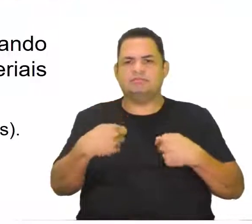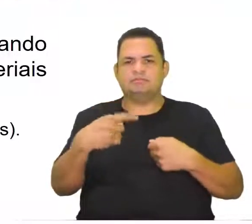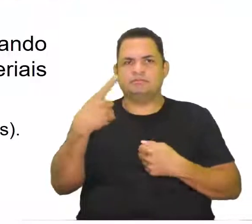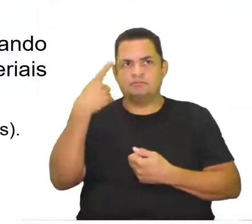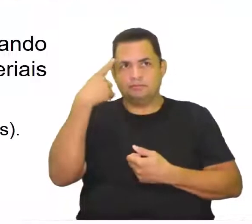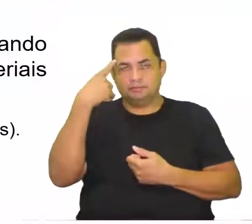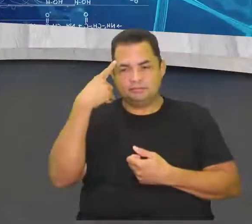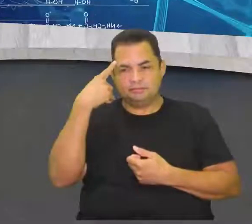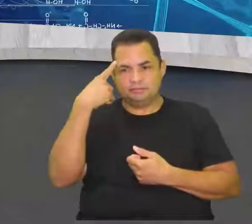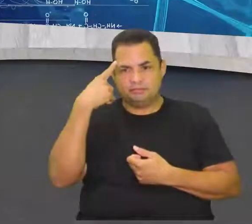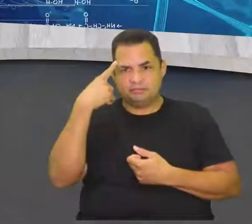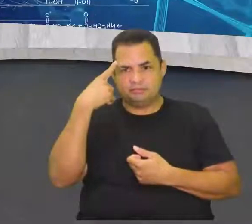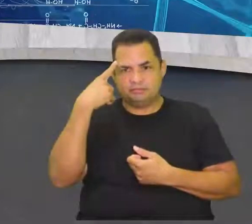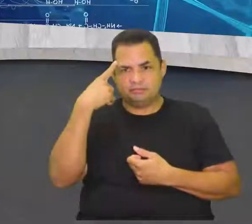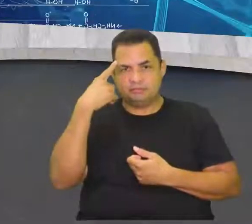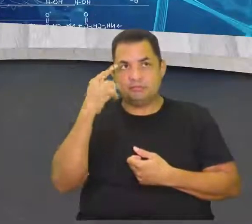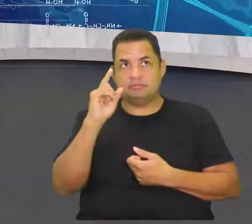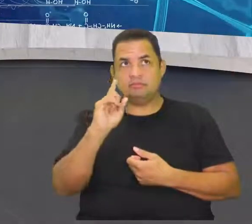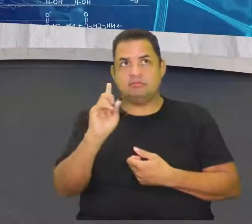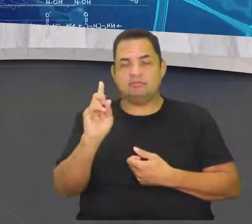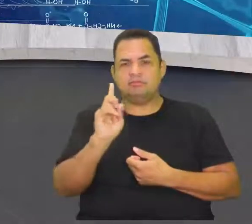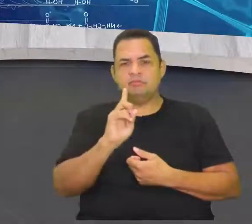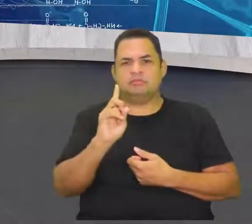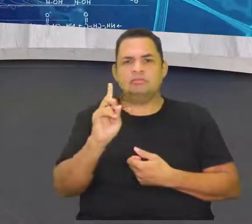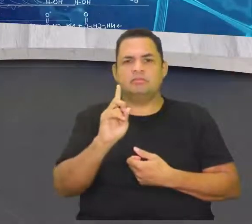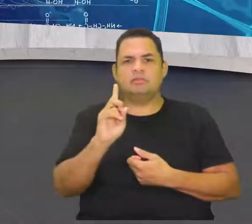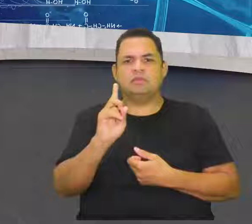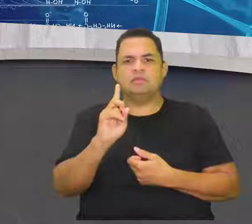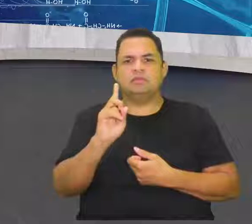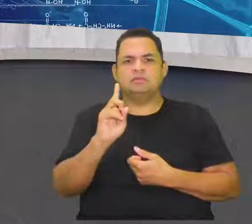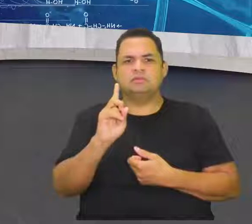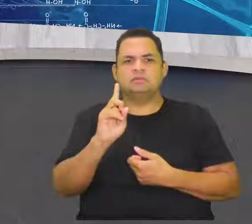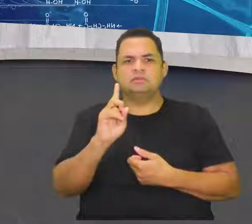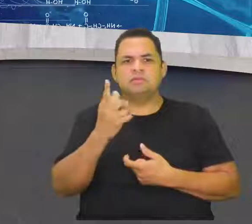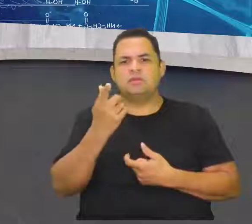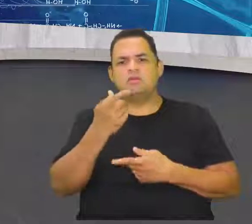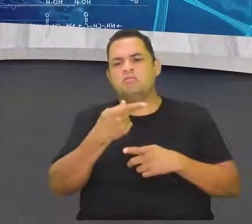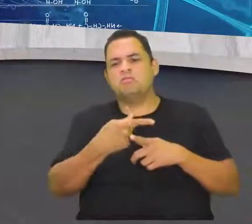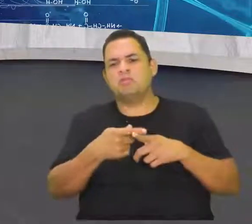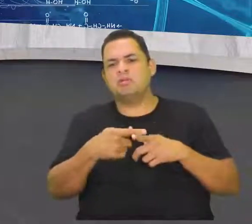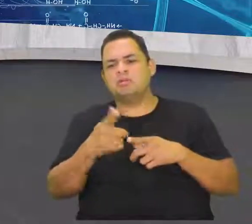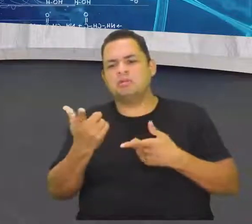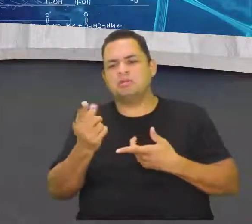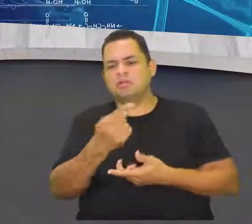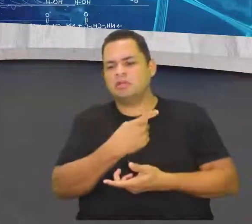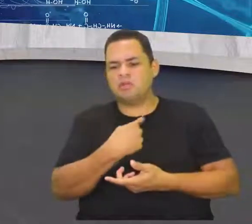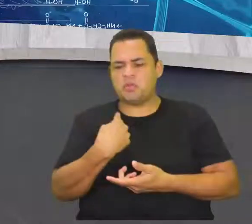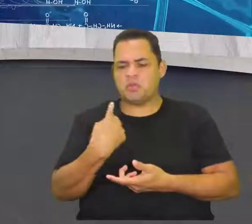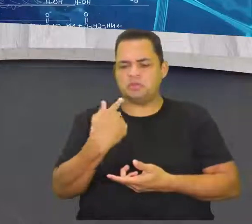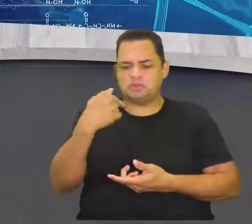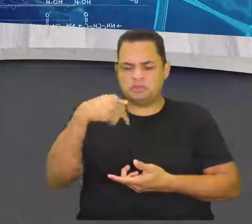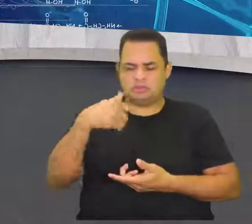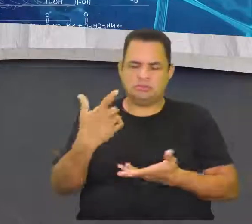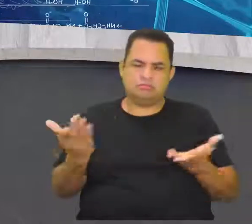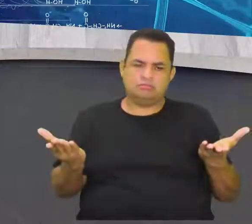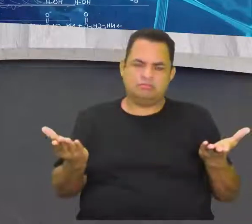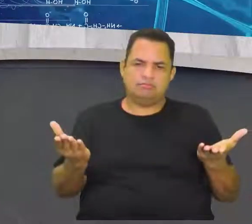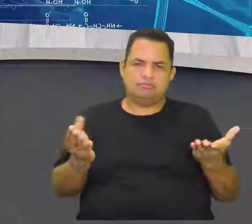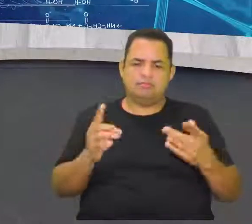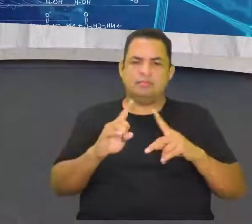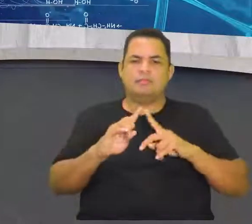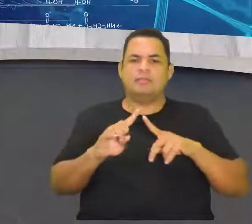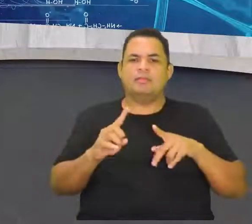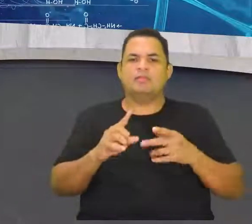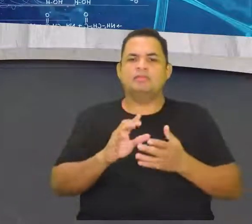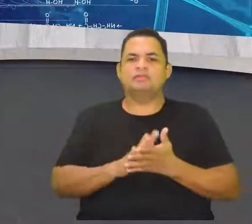seguinte, que talvez não é o caso de alguns de vocês, da gente de um modo geral. Mas